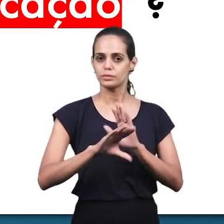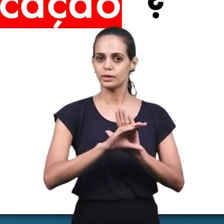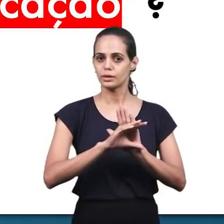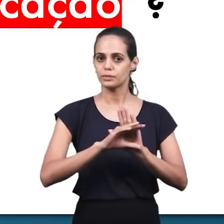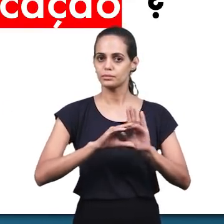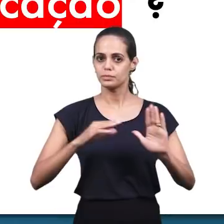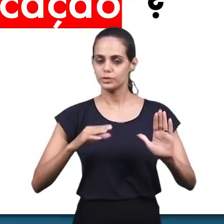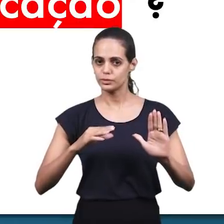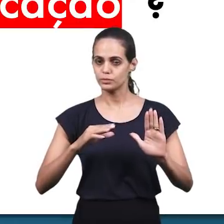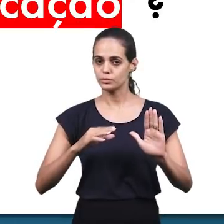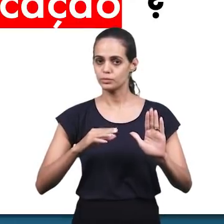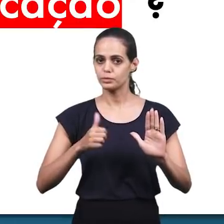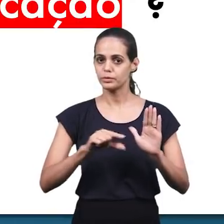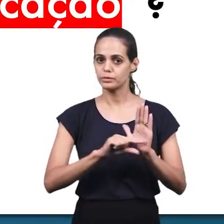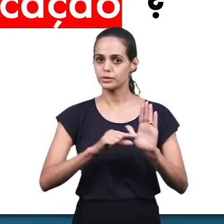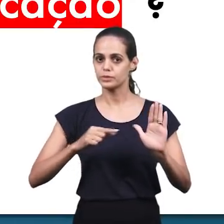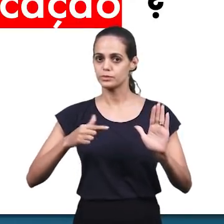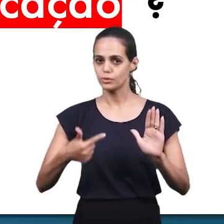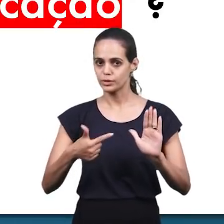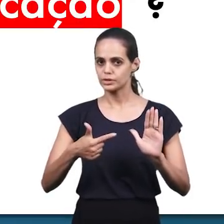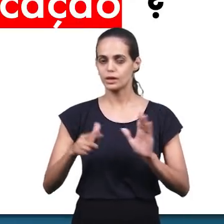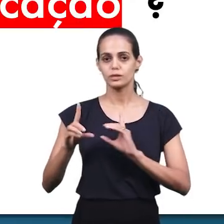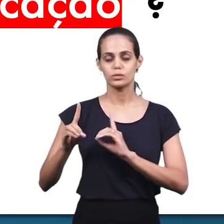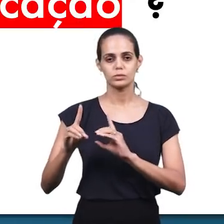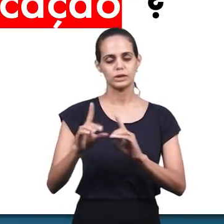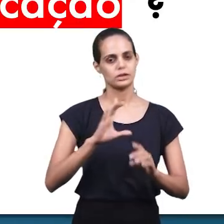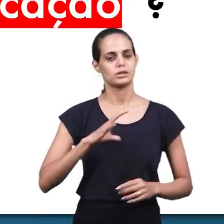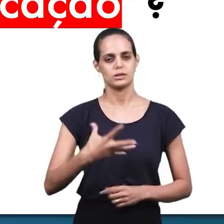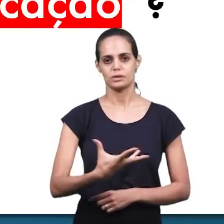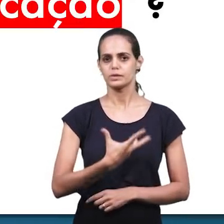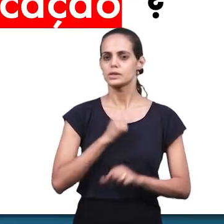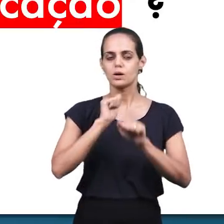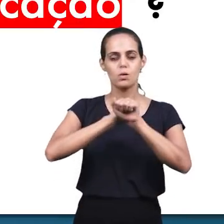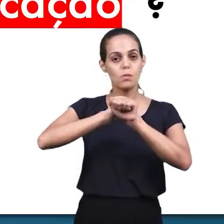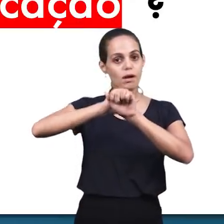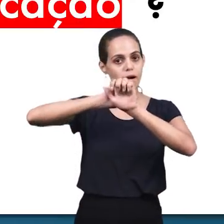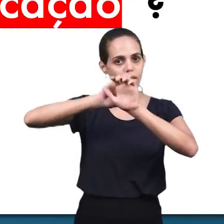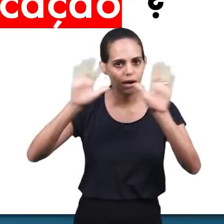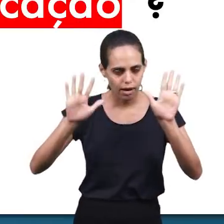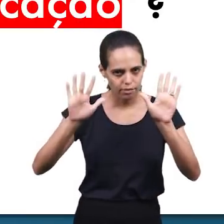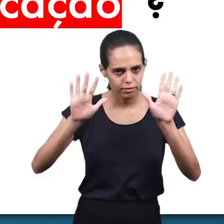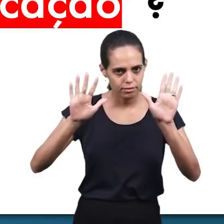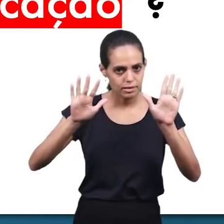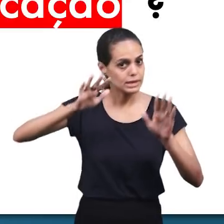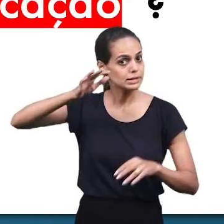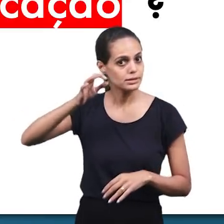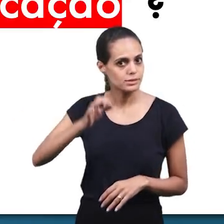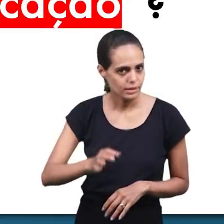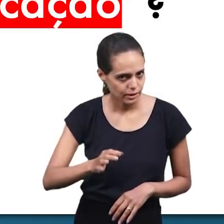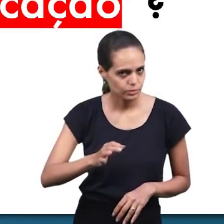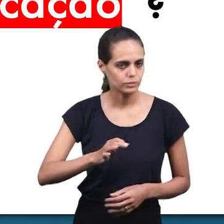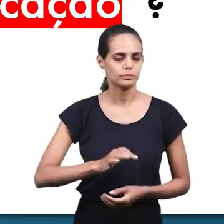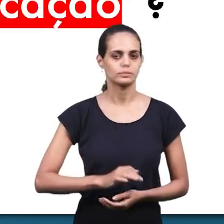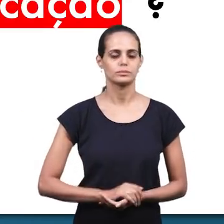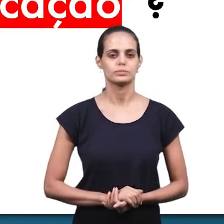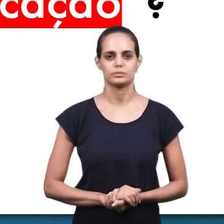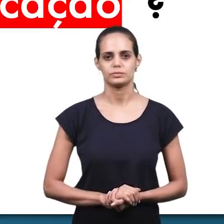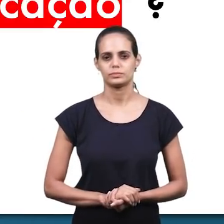verso 2, a doutrina de salvação está bem clara. Então essa é uma afirmação na primeira carta do apóstolo